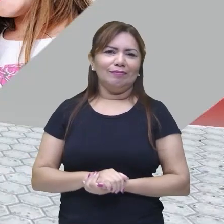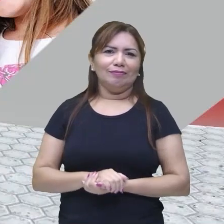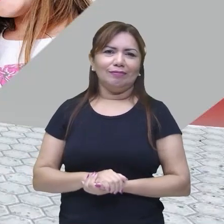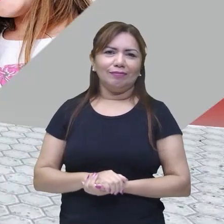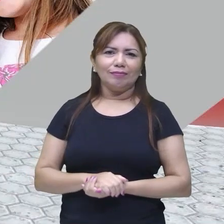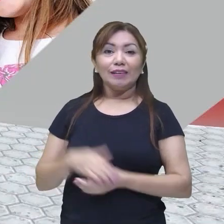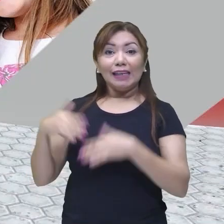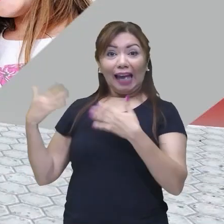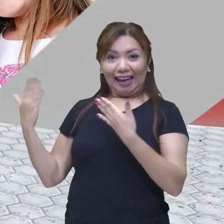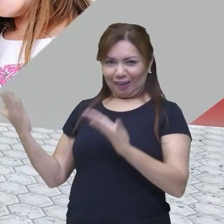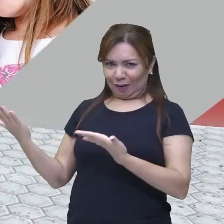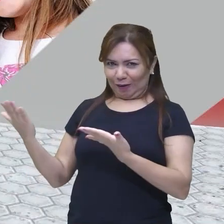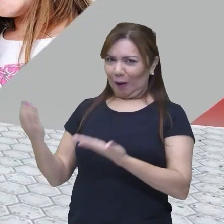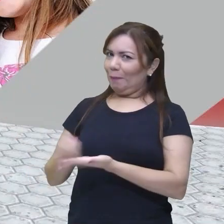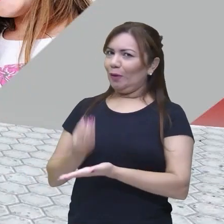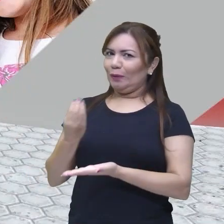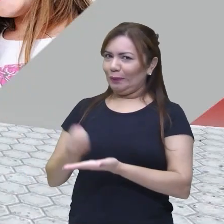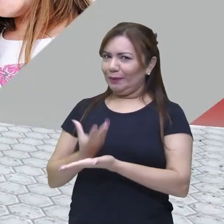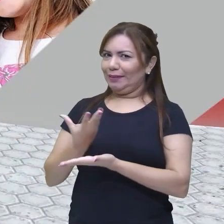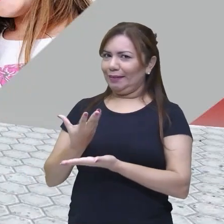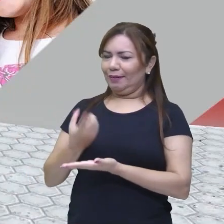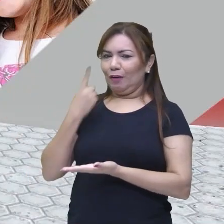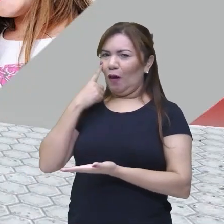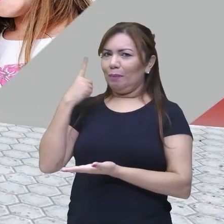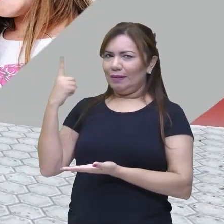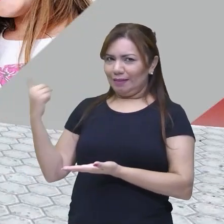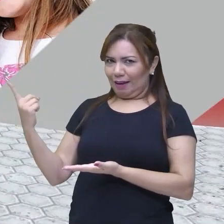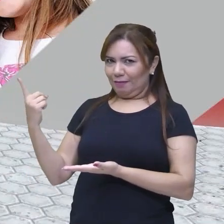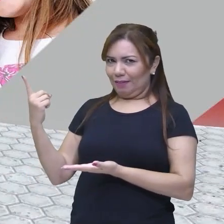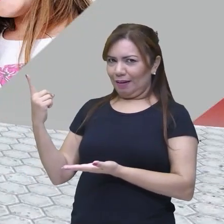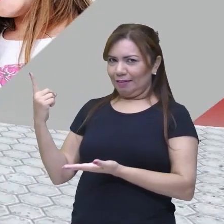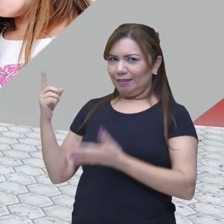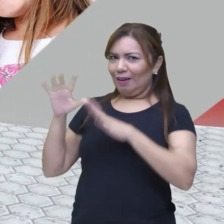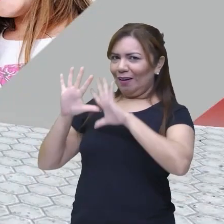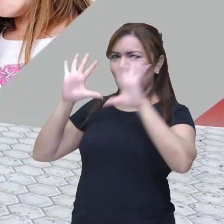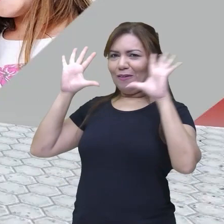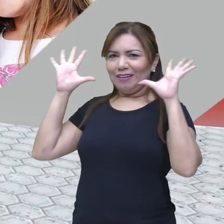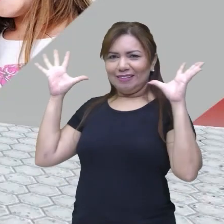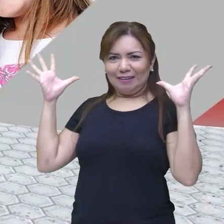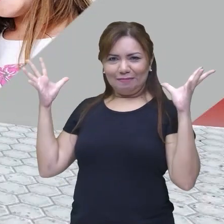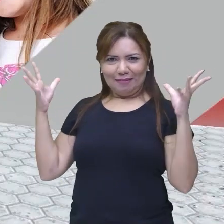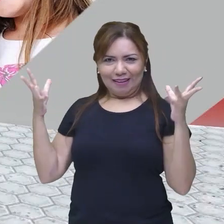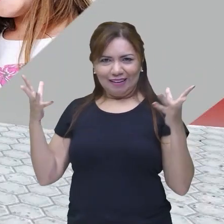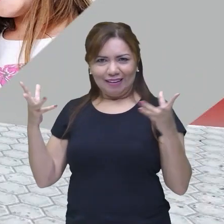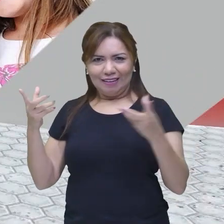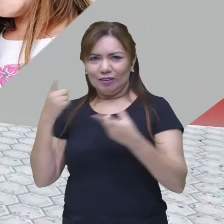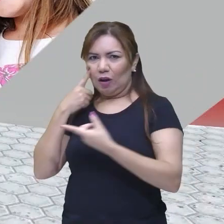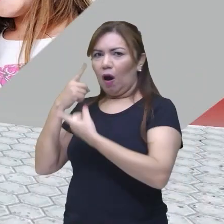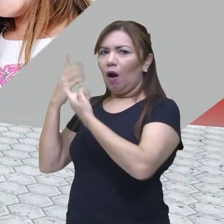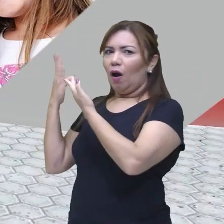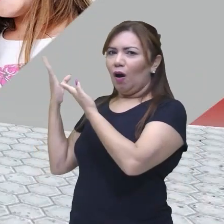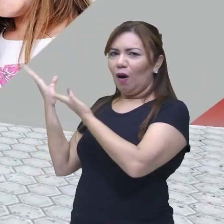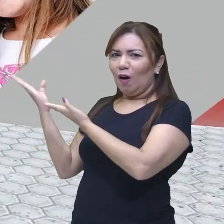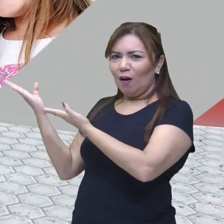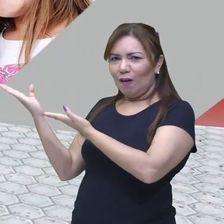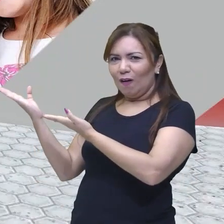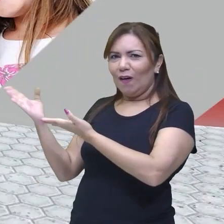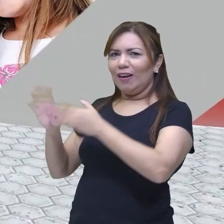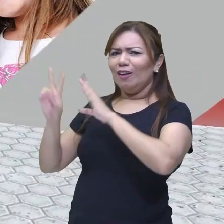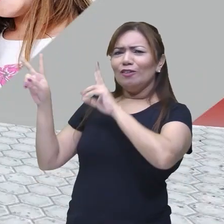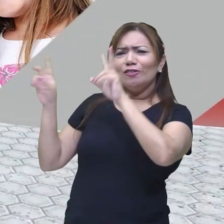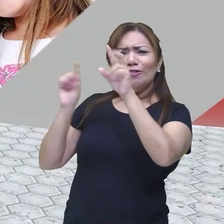Agora é hora de produzir. Vamos observar essa imagem junto comigo. Analisem todos